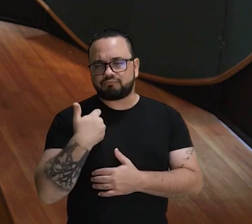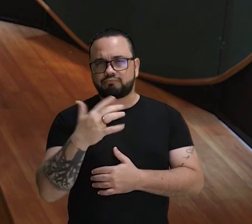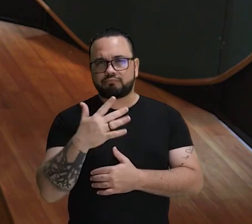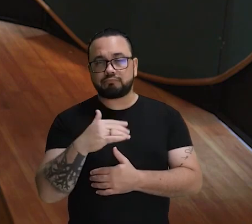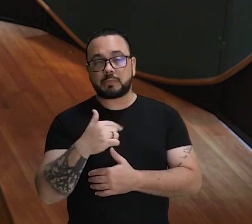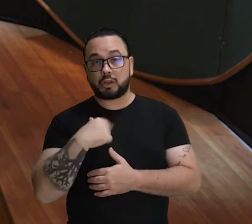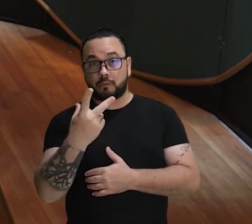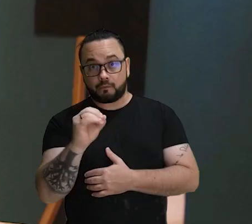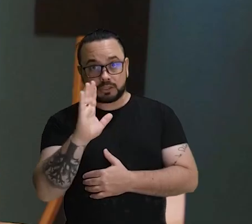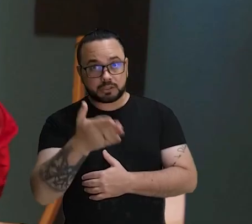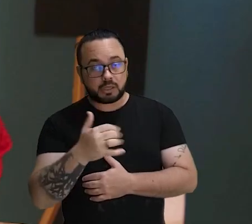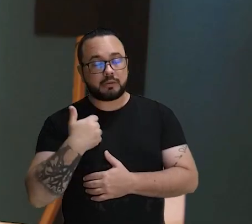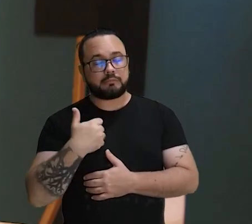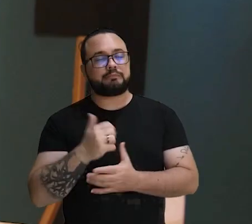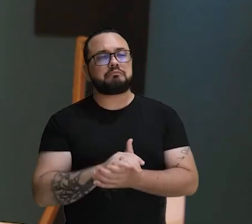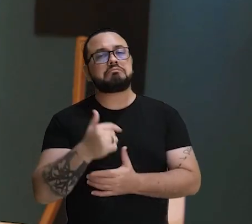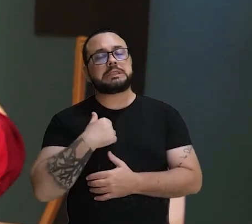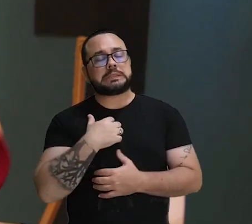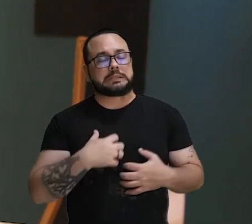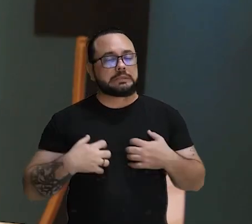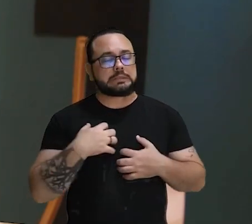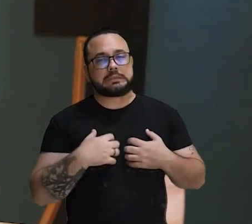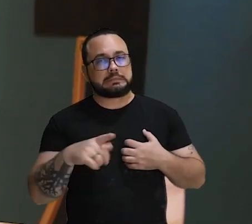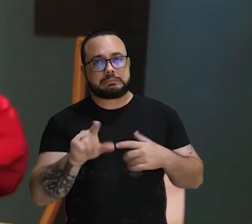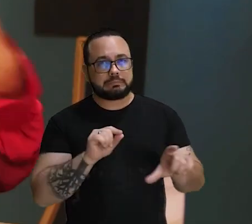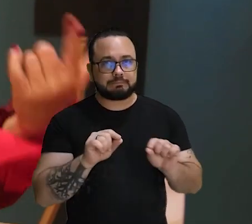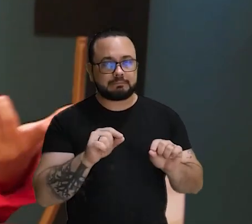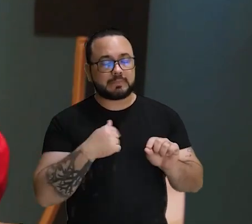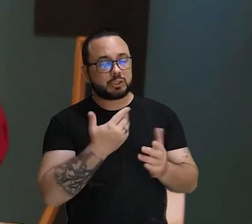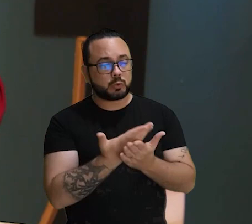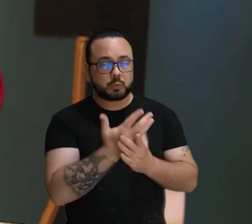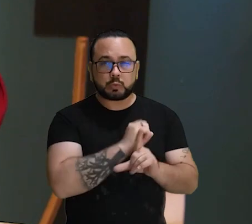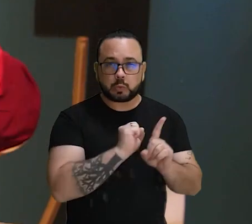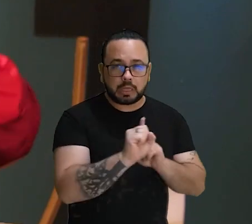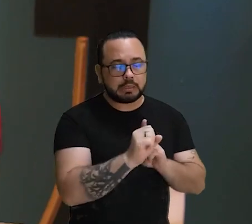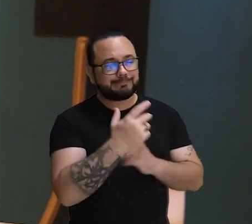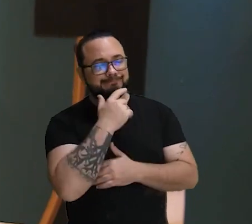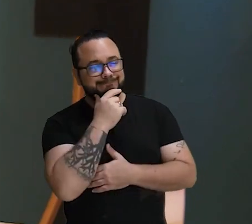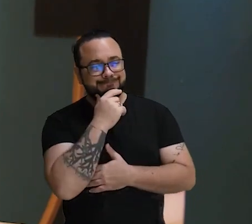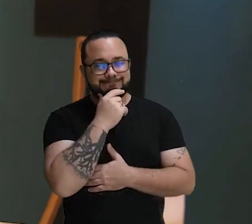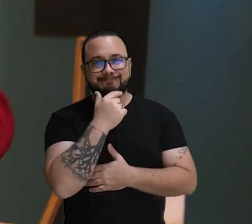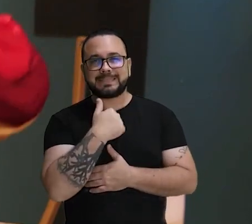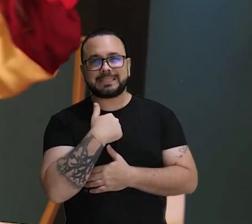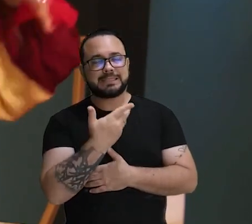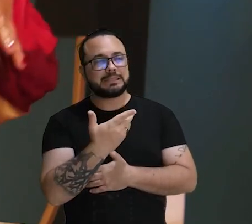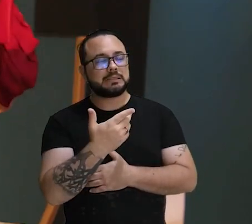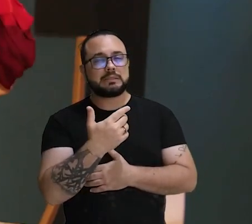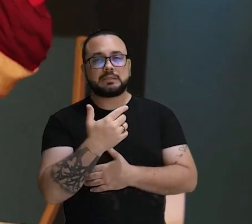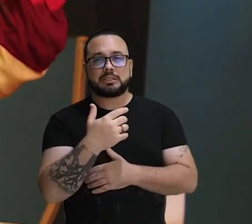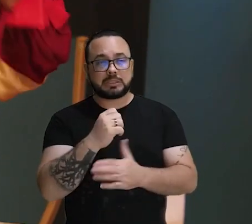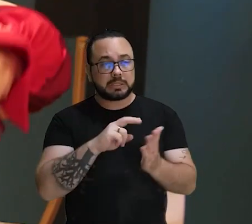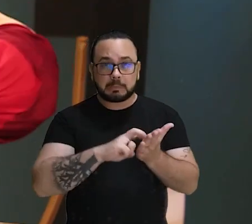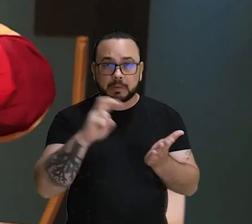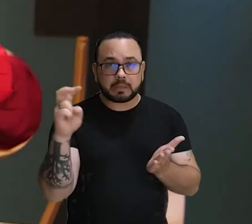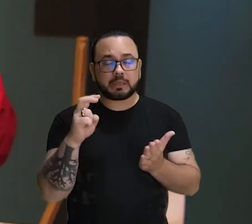anos. Aí meus 20 anos todos foi de angústia, porque eu tinha que escolher entre uma coisa e outra. Nossa. No meio disso, fazendo sociologia. Então, minha rotina era, tipo, ia para trapézio de voo de